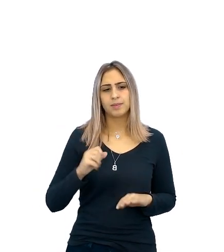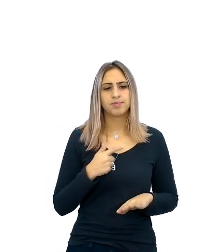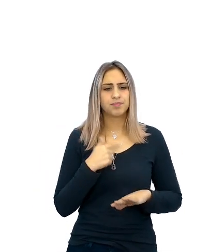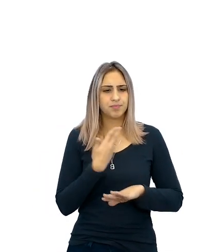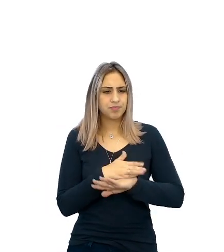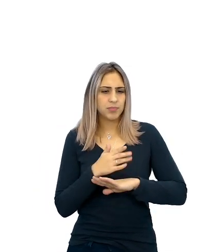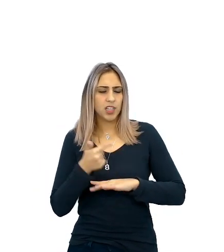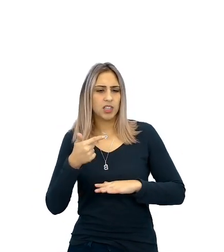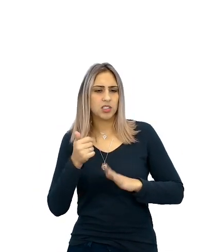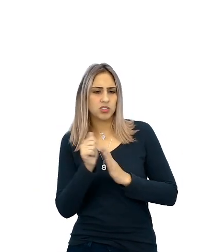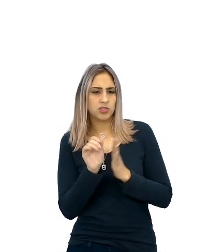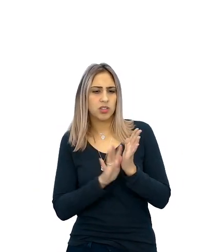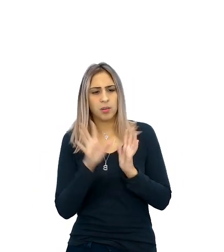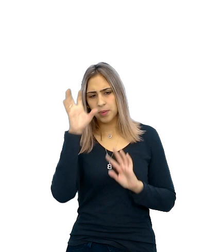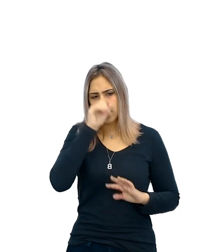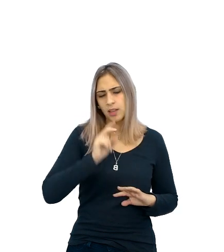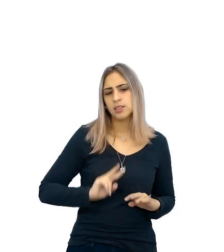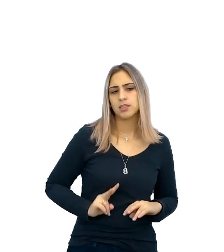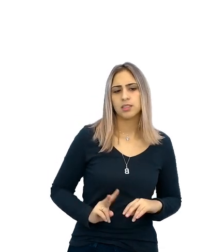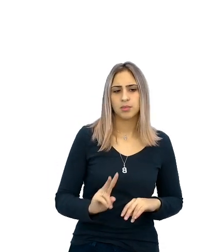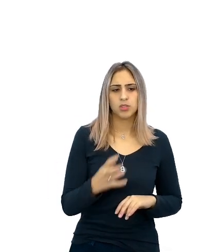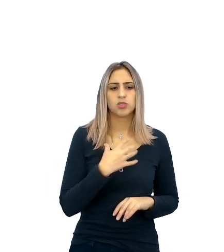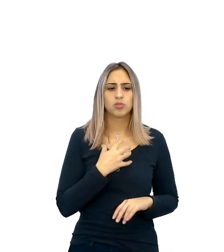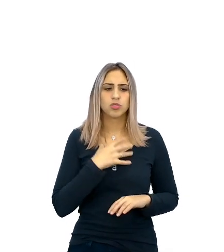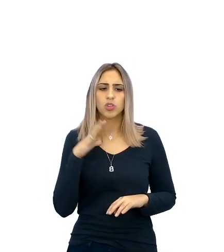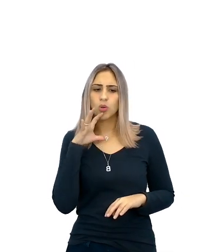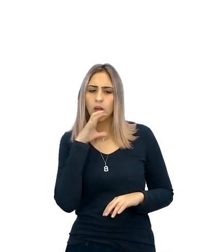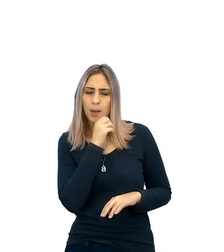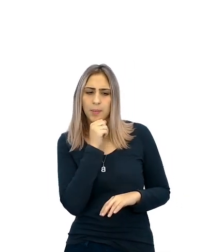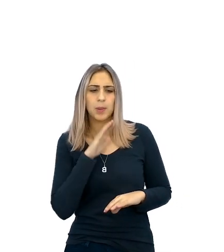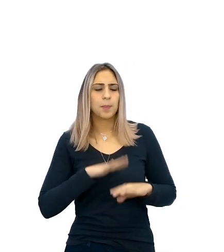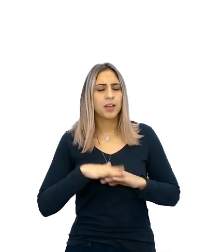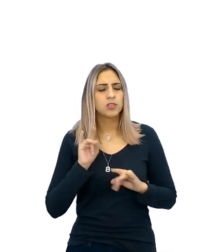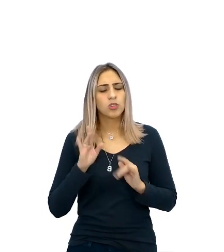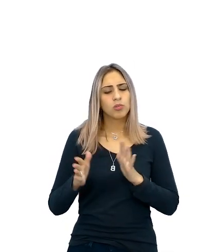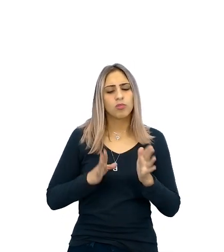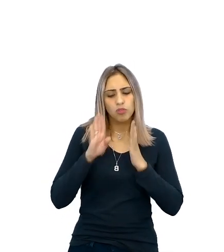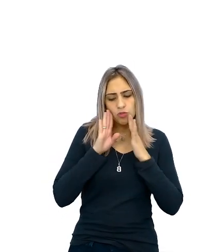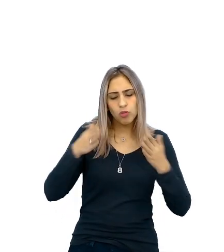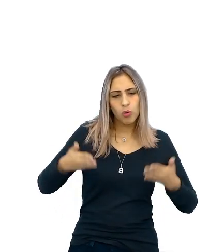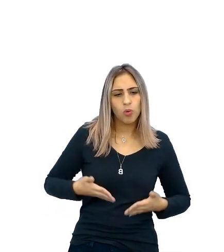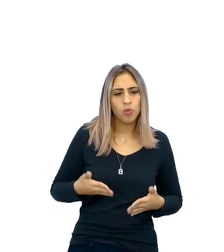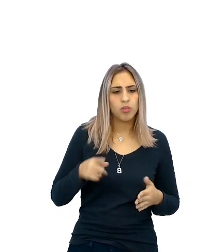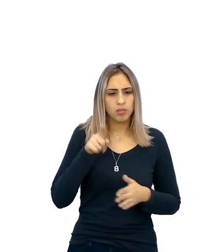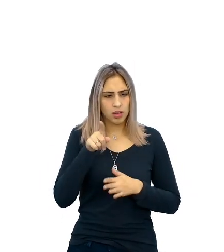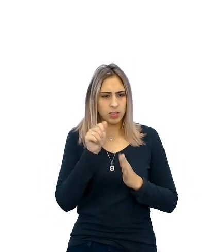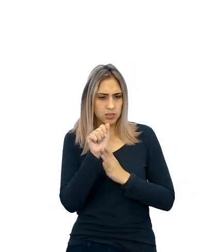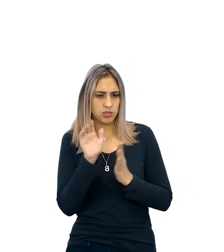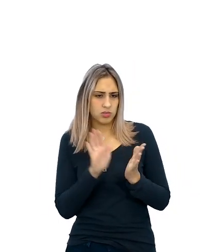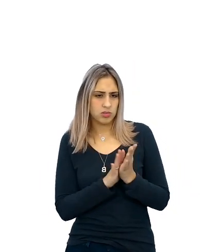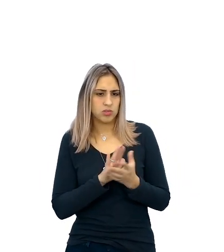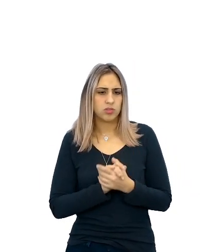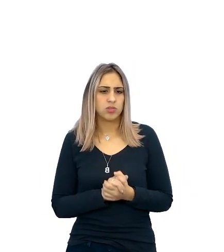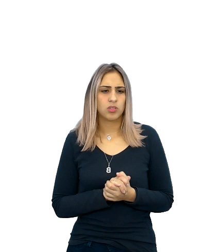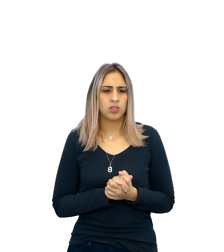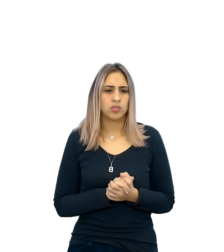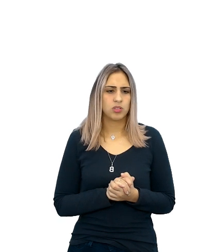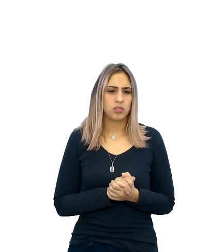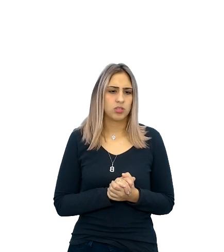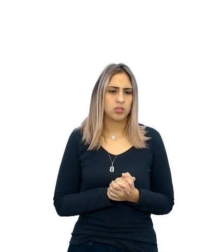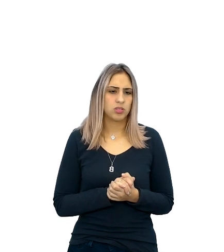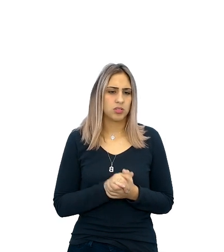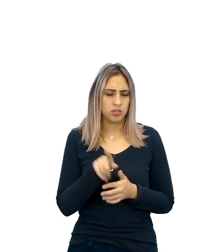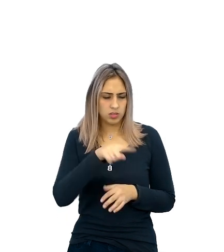examinamos atividades do Aprender Sempre, de uma forma rápida, mas apenas focando, então, nessas atividades,